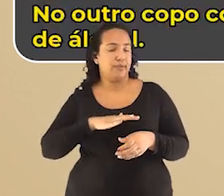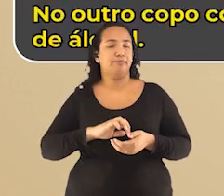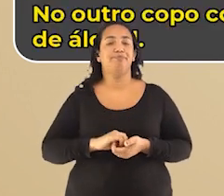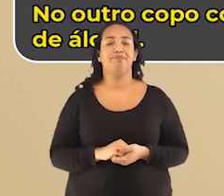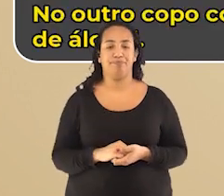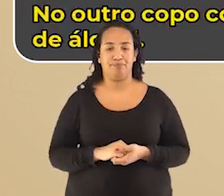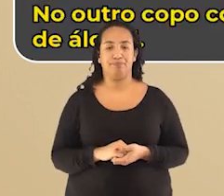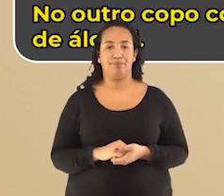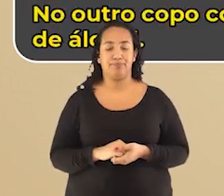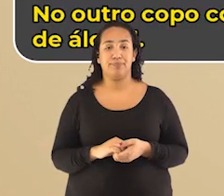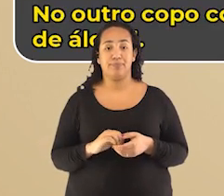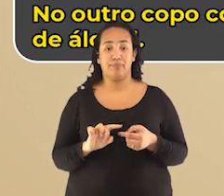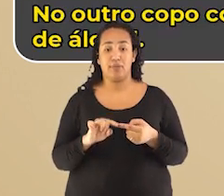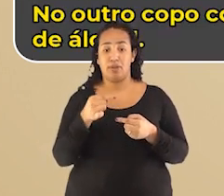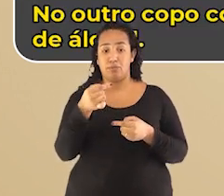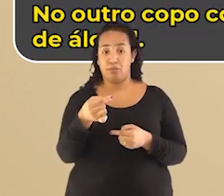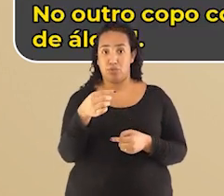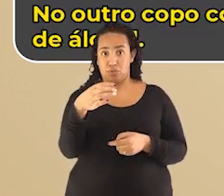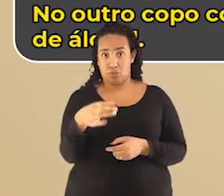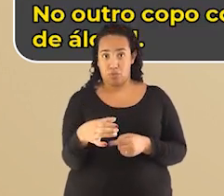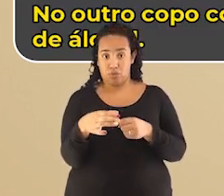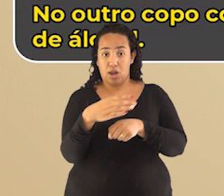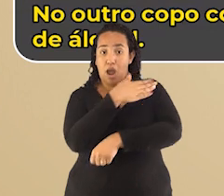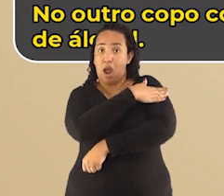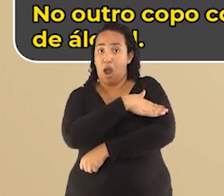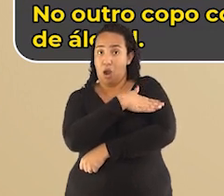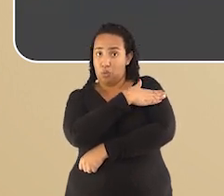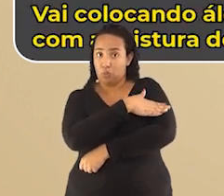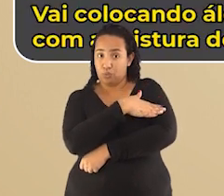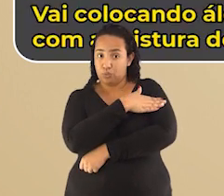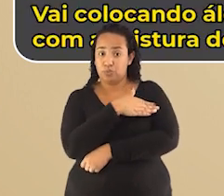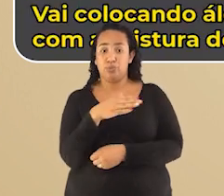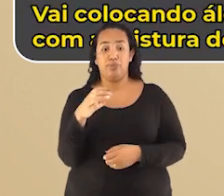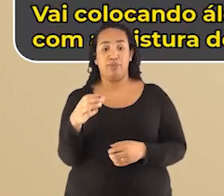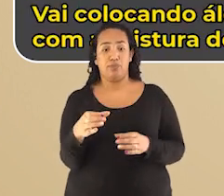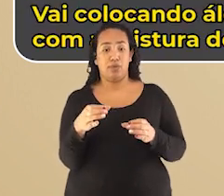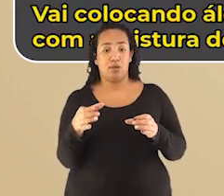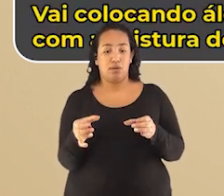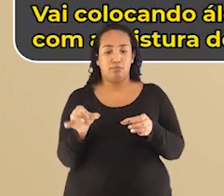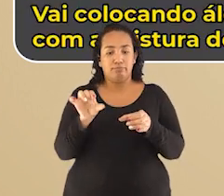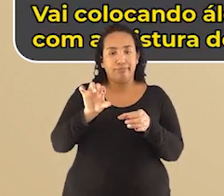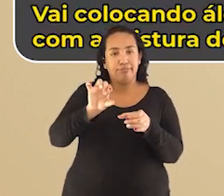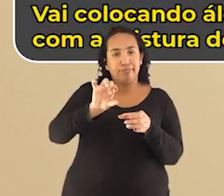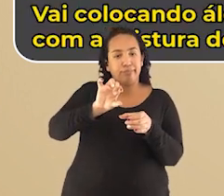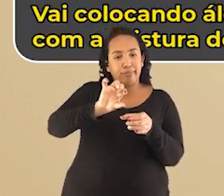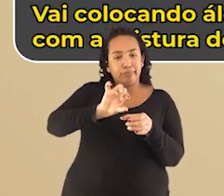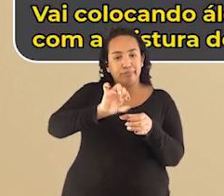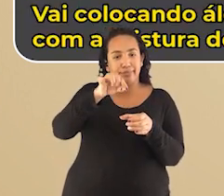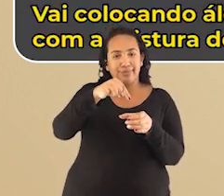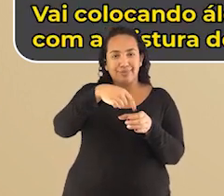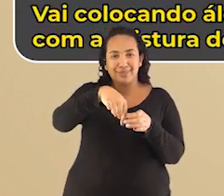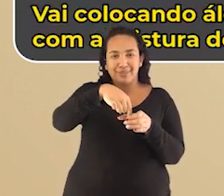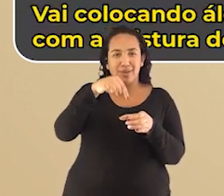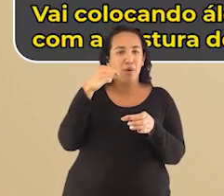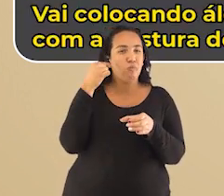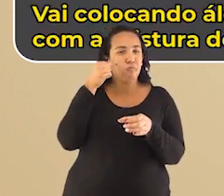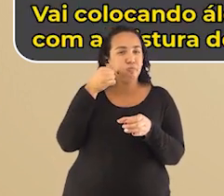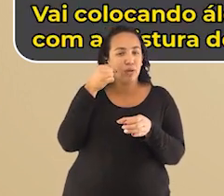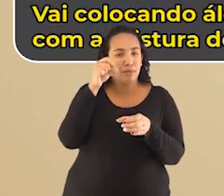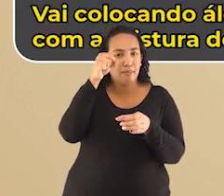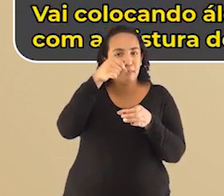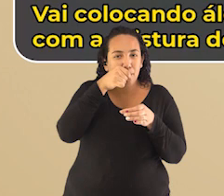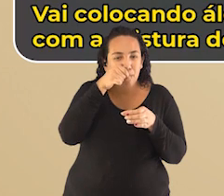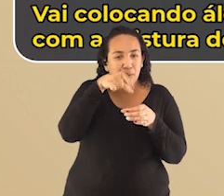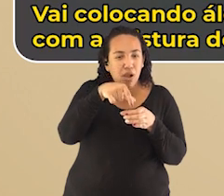formar espuma. No outro copo, coloque meio copo de álcool. Vá colocando o álcool devagarzinho no copo com a mistura